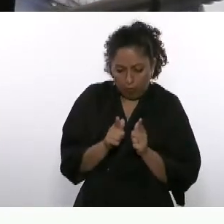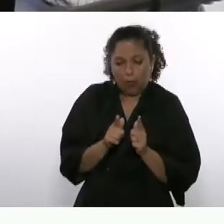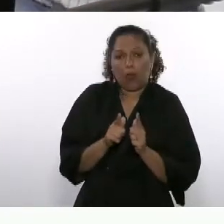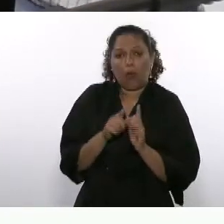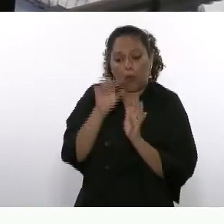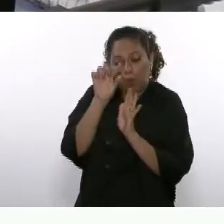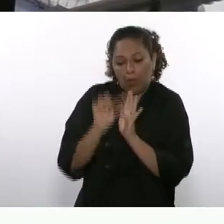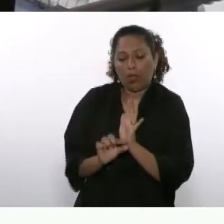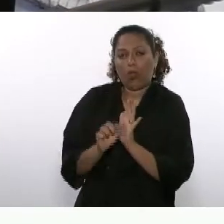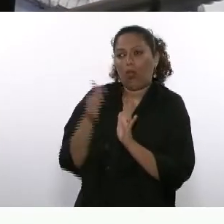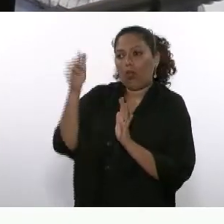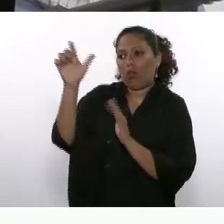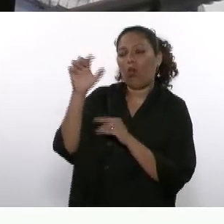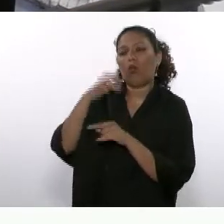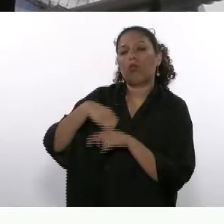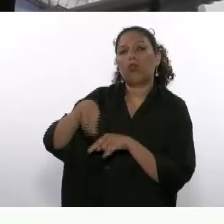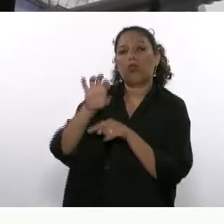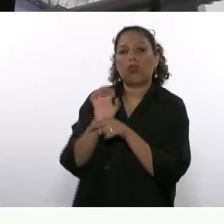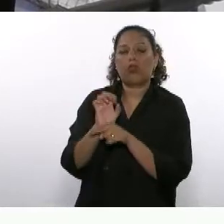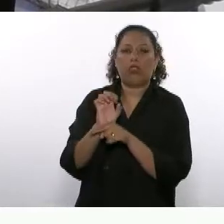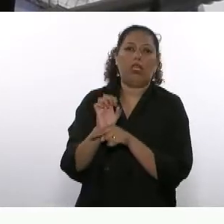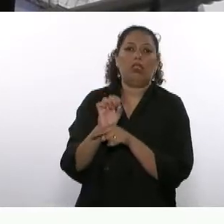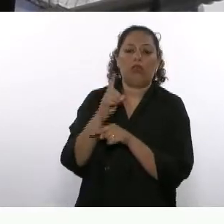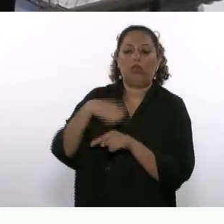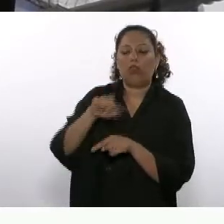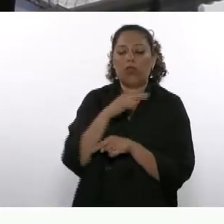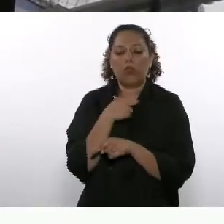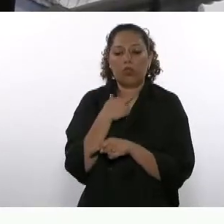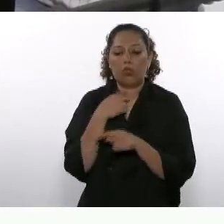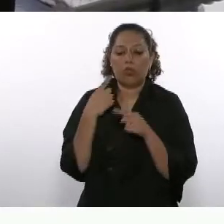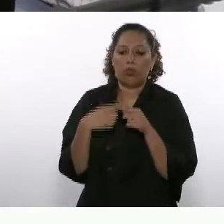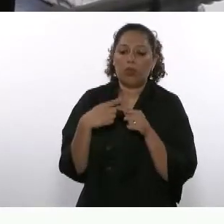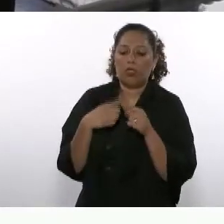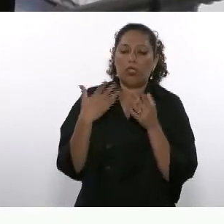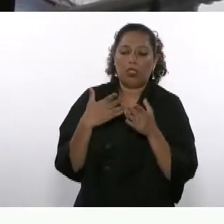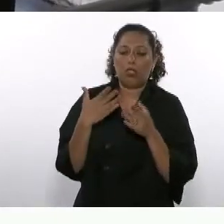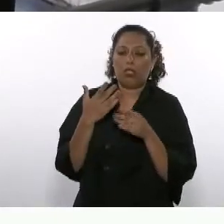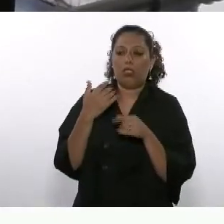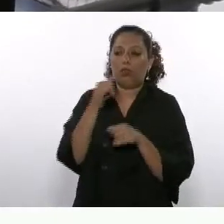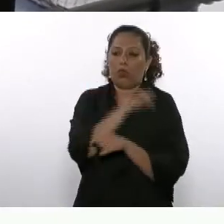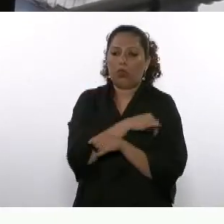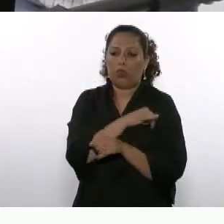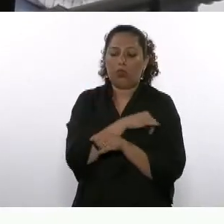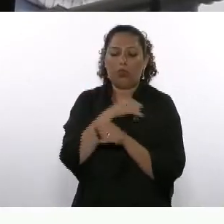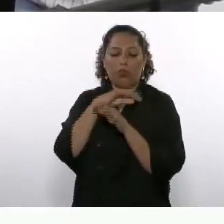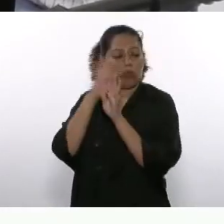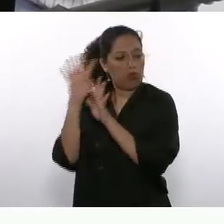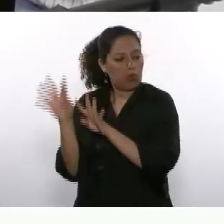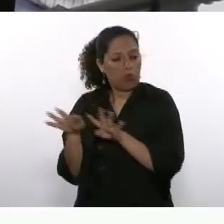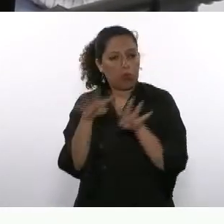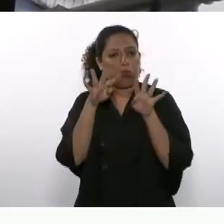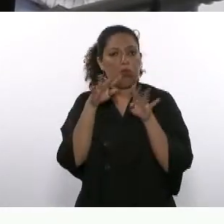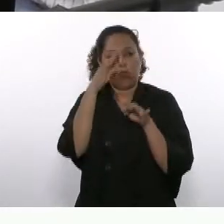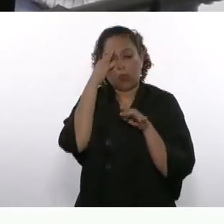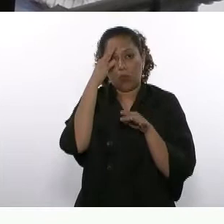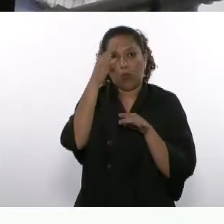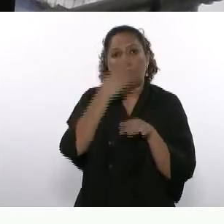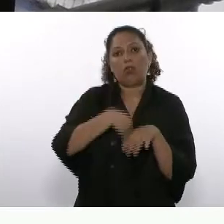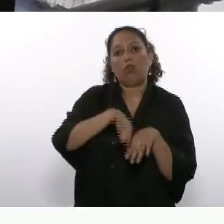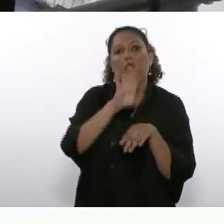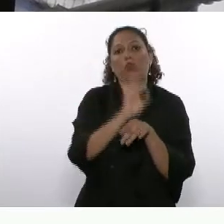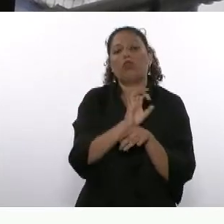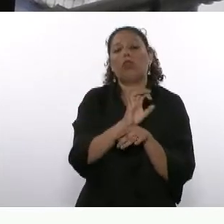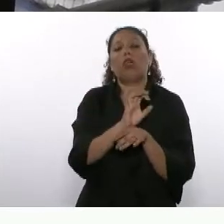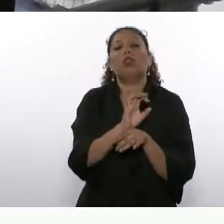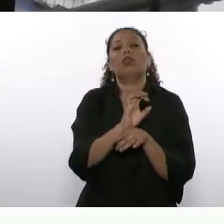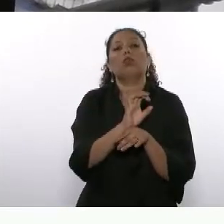estados, se a gente quer realmente virar o jogo e colocar o Rio de novo como o principal estado no turismo do estado do Rio